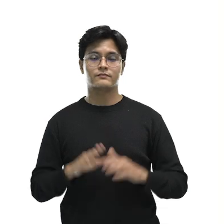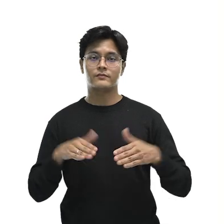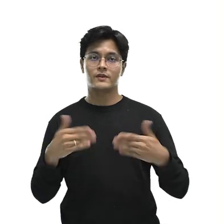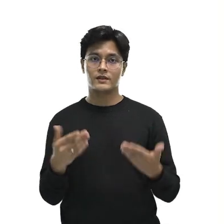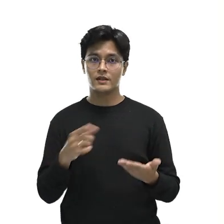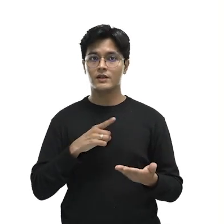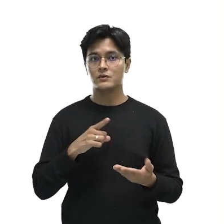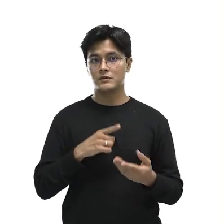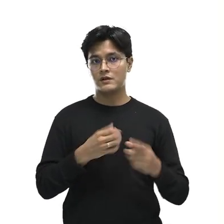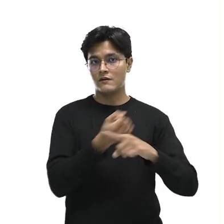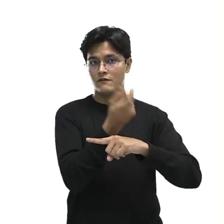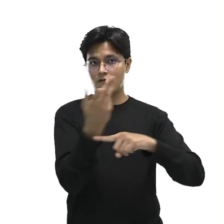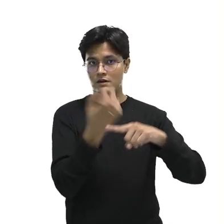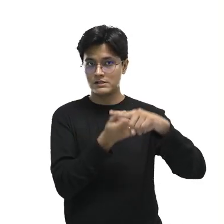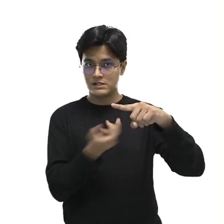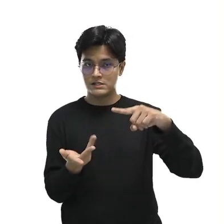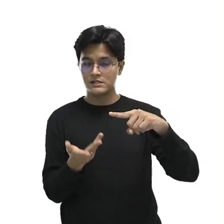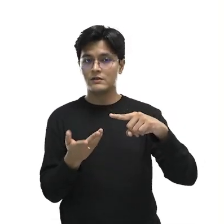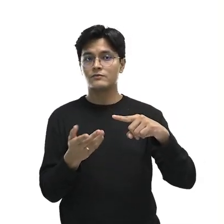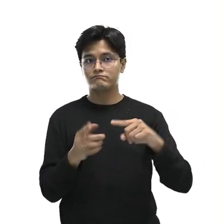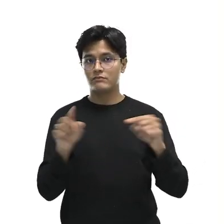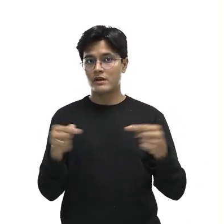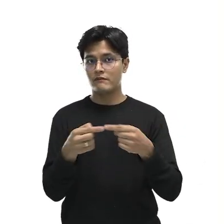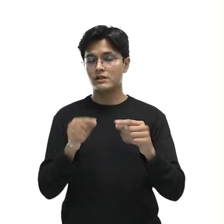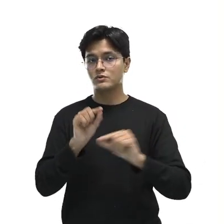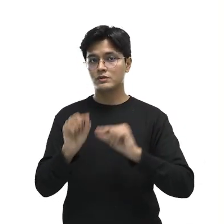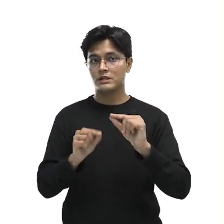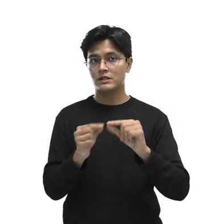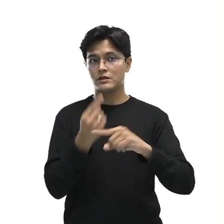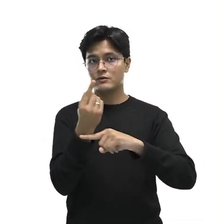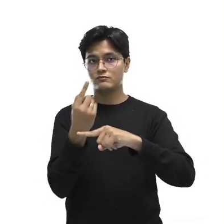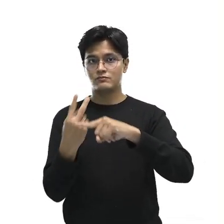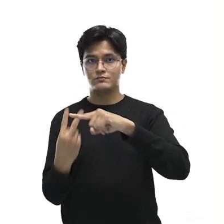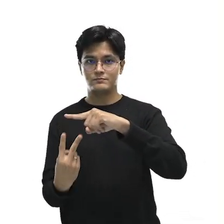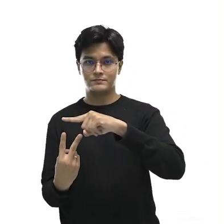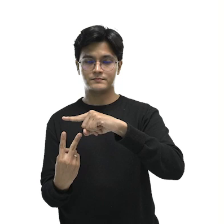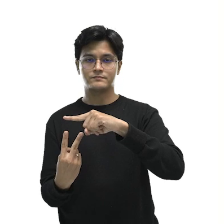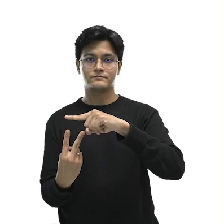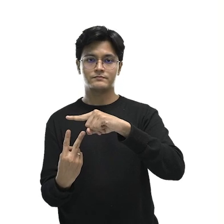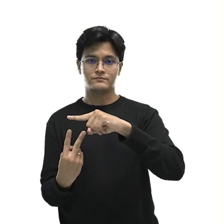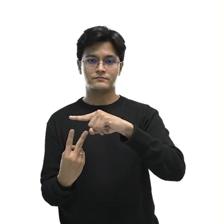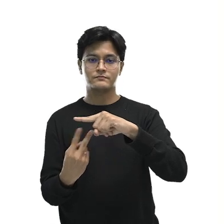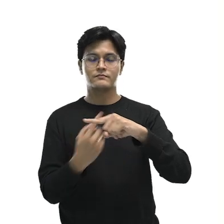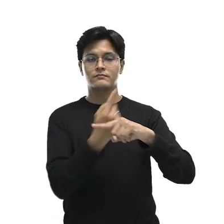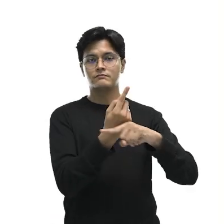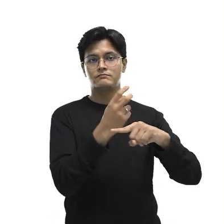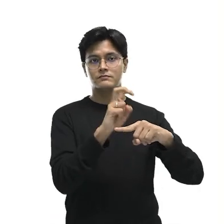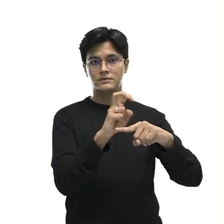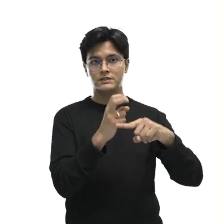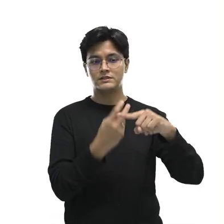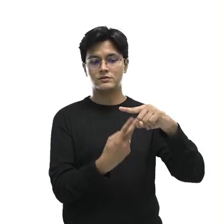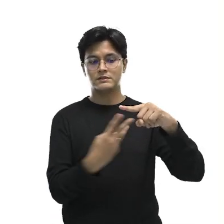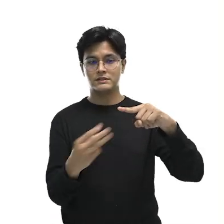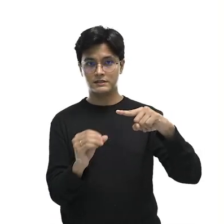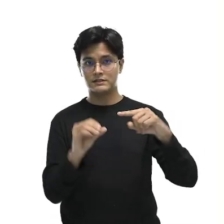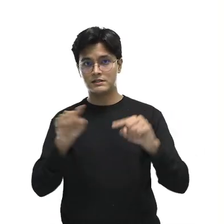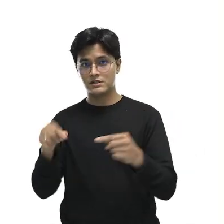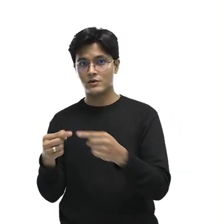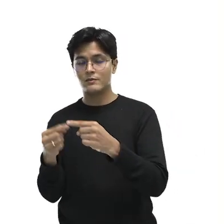sobrar a fração equivalente 1 sobre 2, tá? 15 sobre 30 é equivalente a 1 sobre